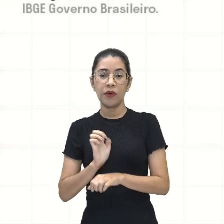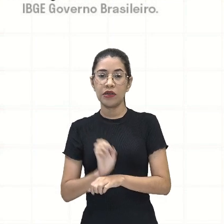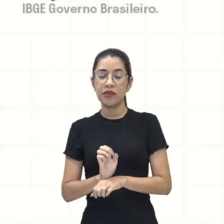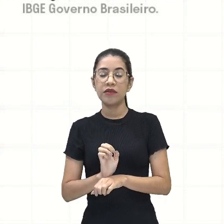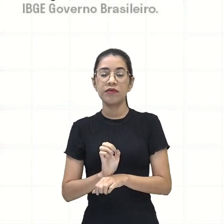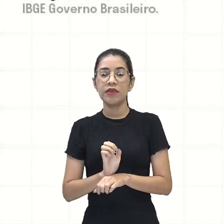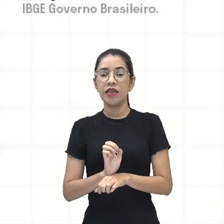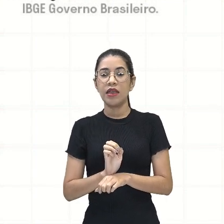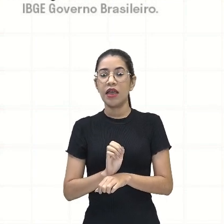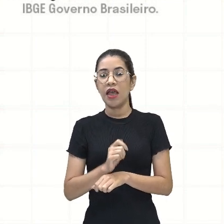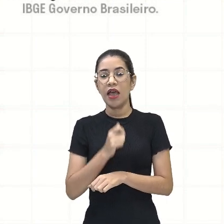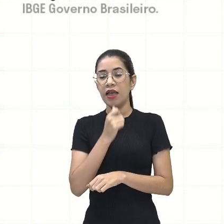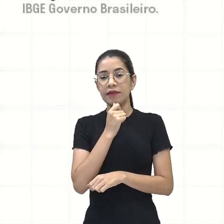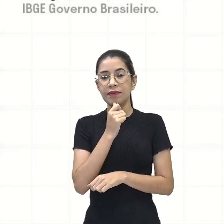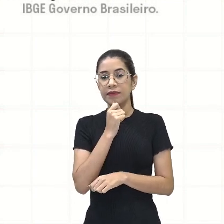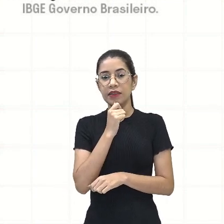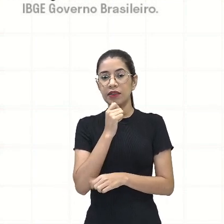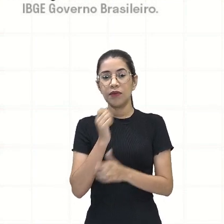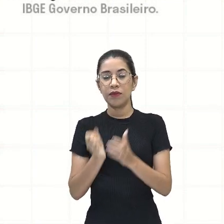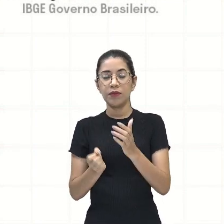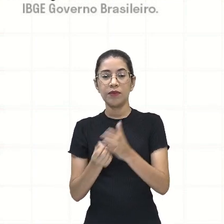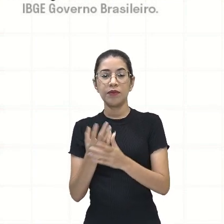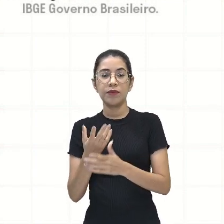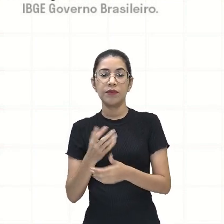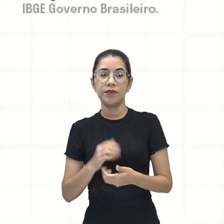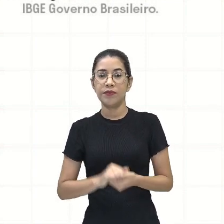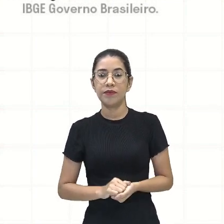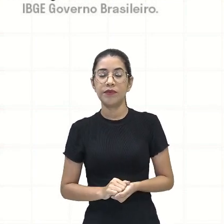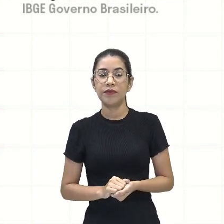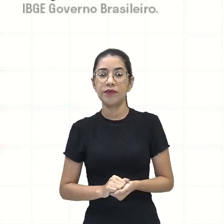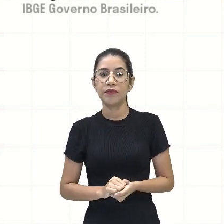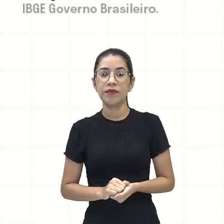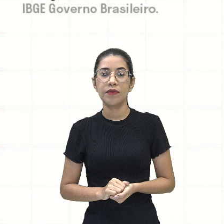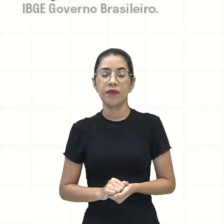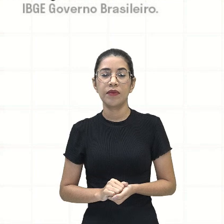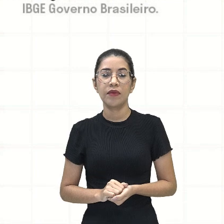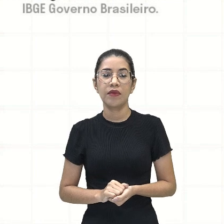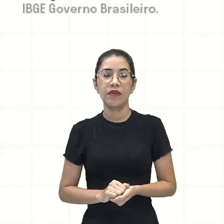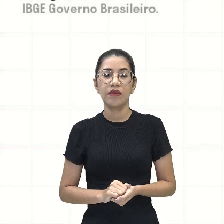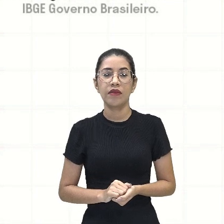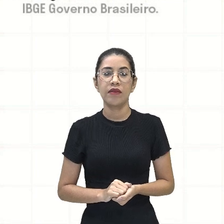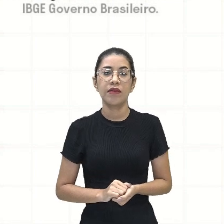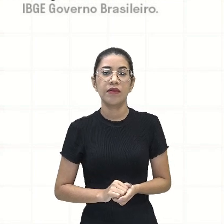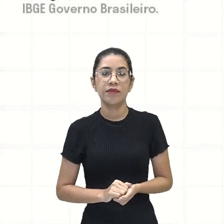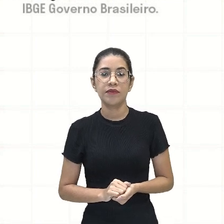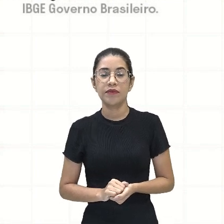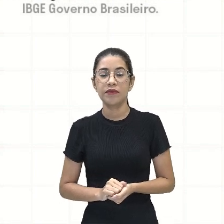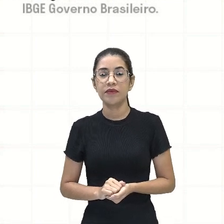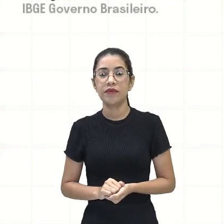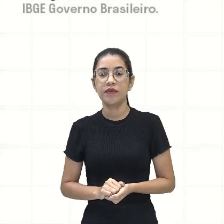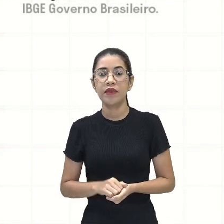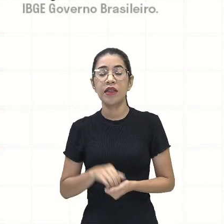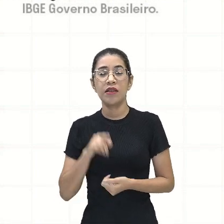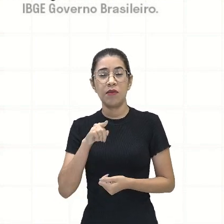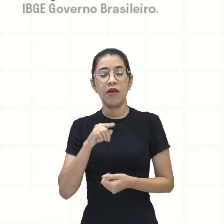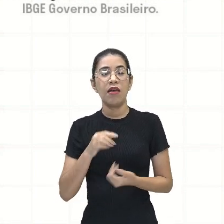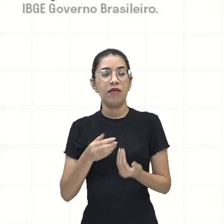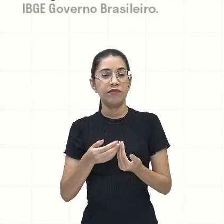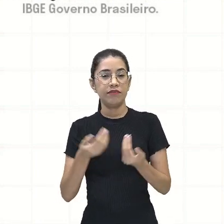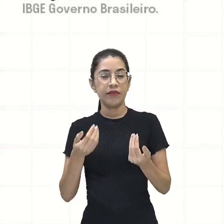né? Que ainda não existiam, tá bom? Então, essa divisão, gente, de acordo